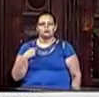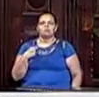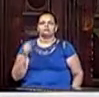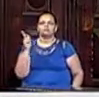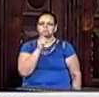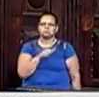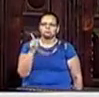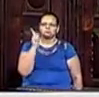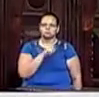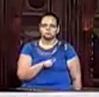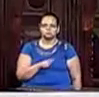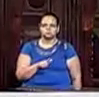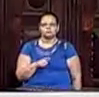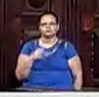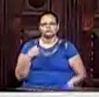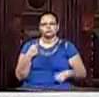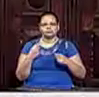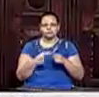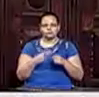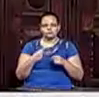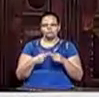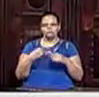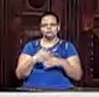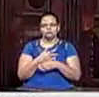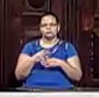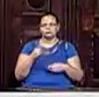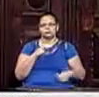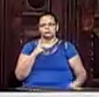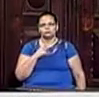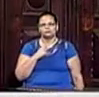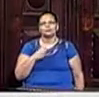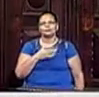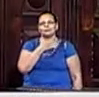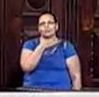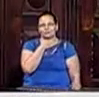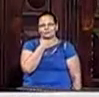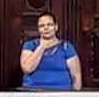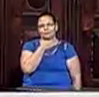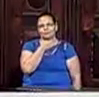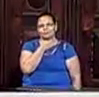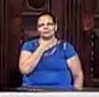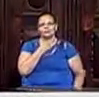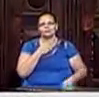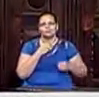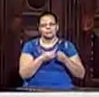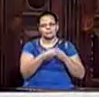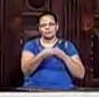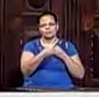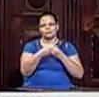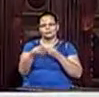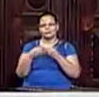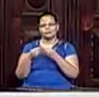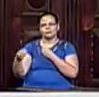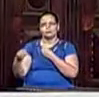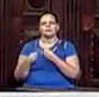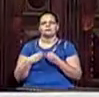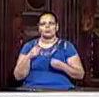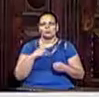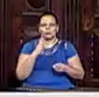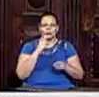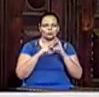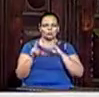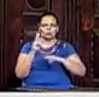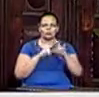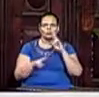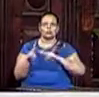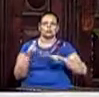conquista que o município tem em tempos de crise, os municípios vizinhos que recebem royalties do